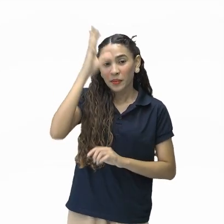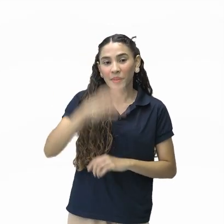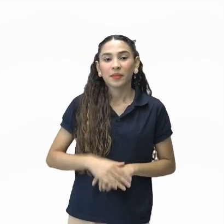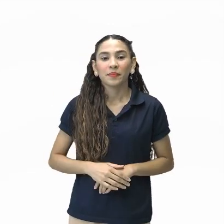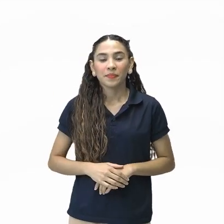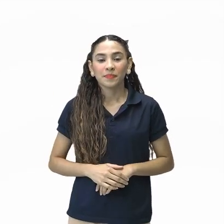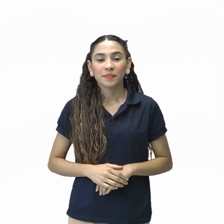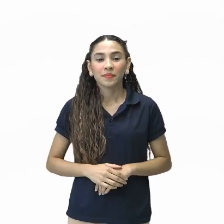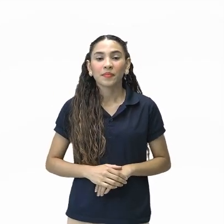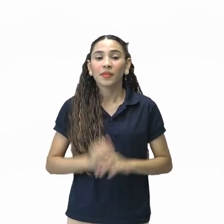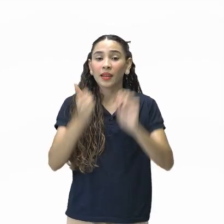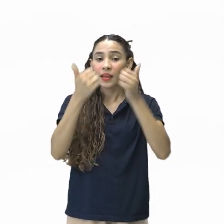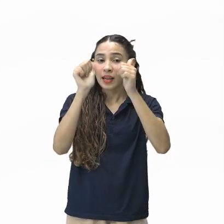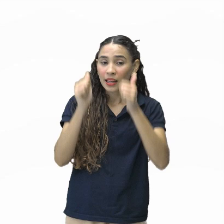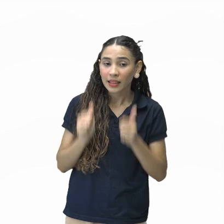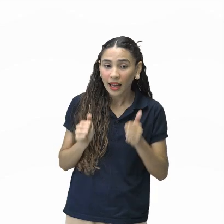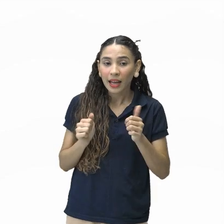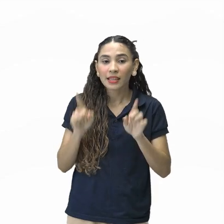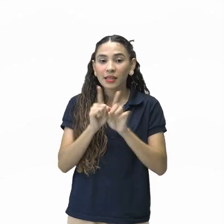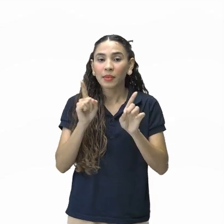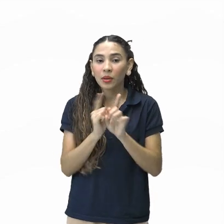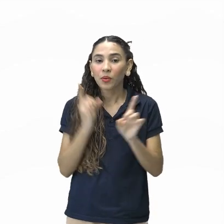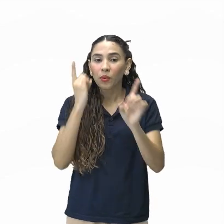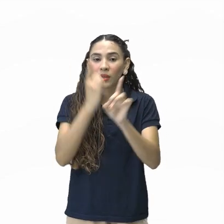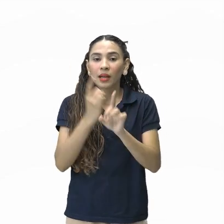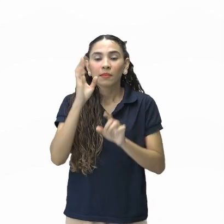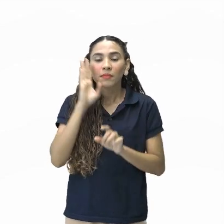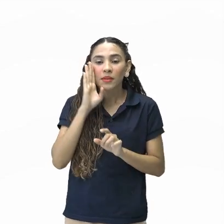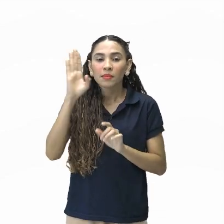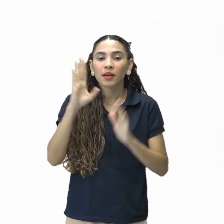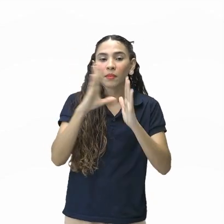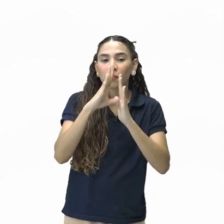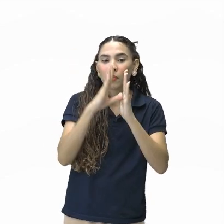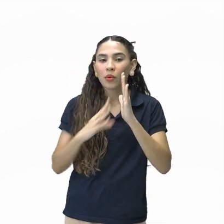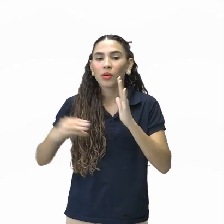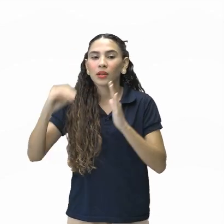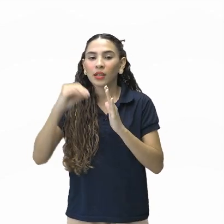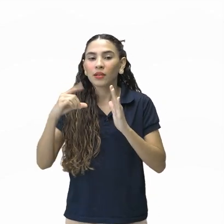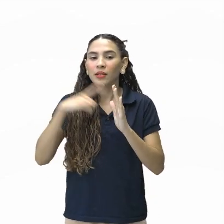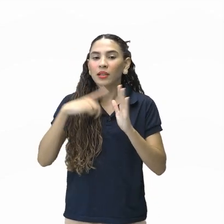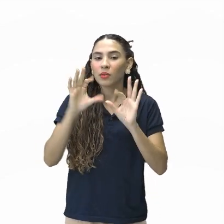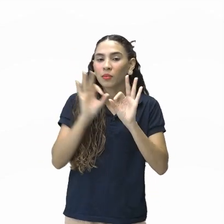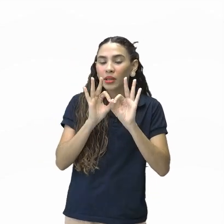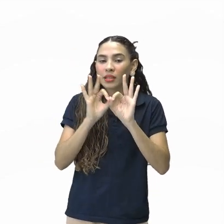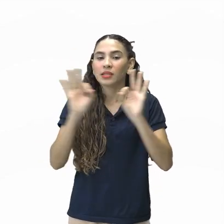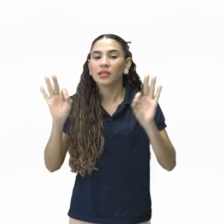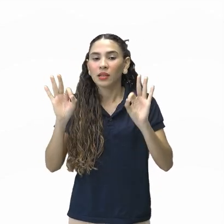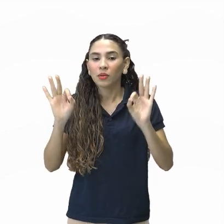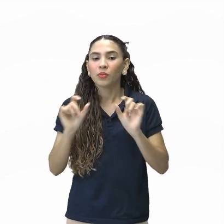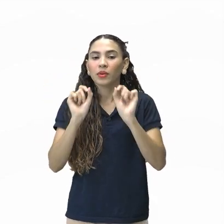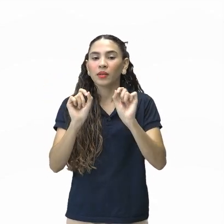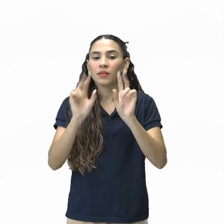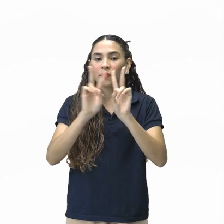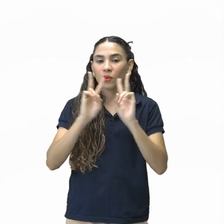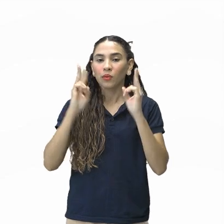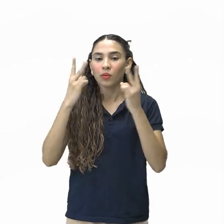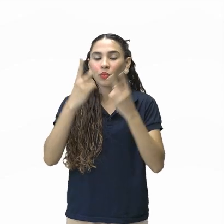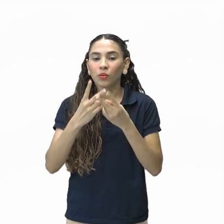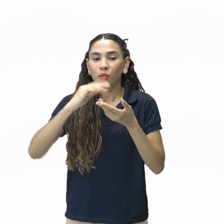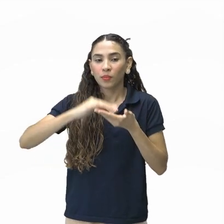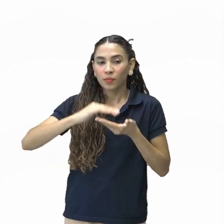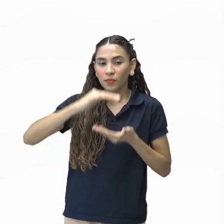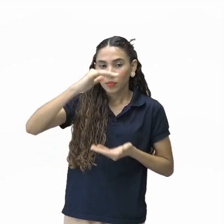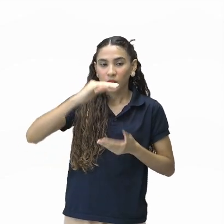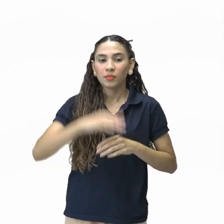conhecimento investigação e dedução dos principais modelos na obtenção da medida do volume